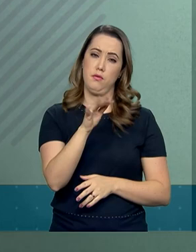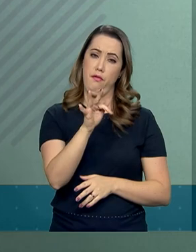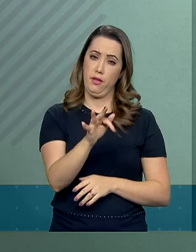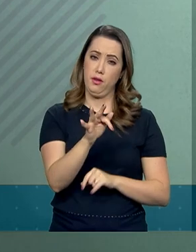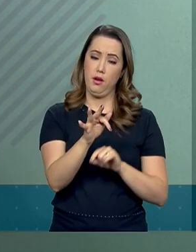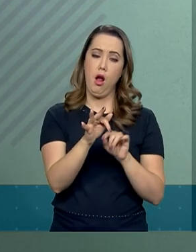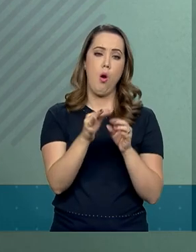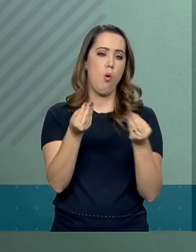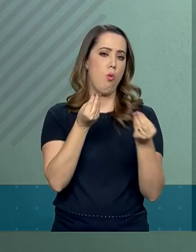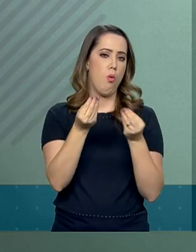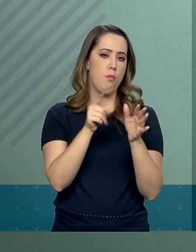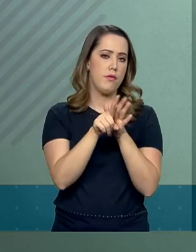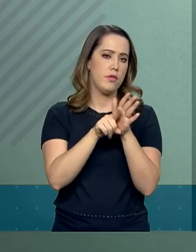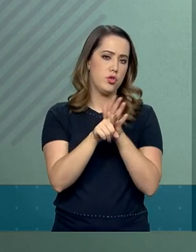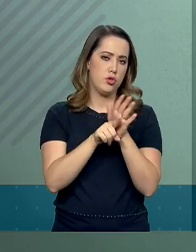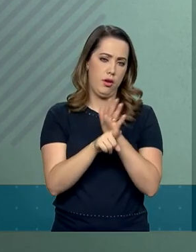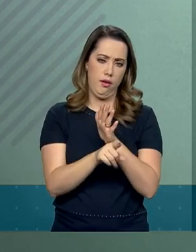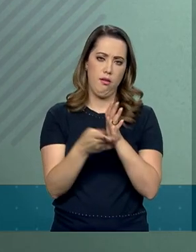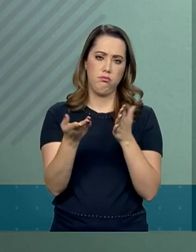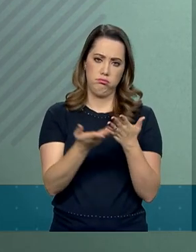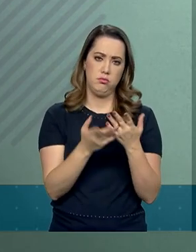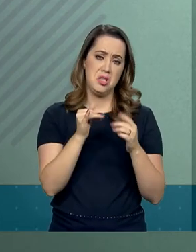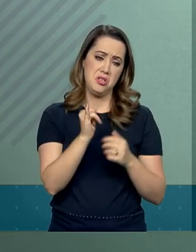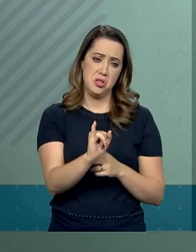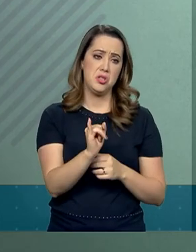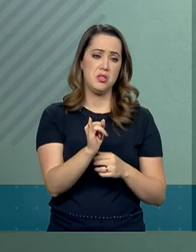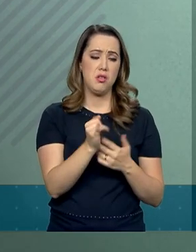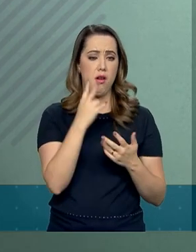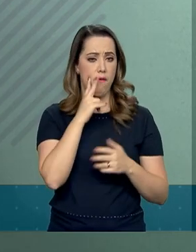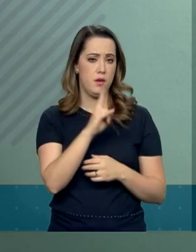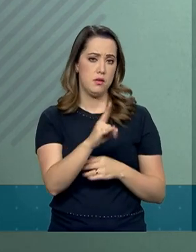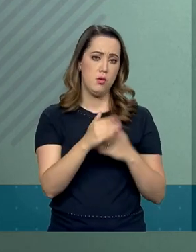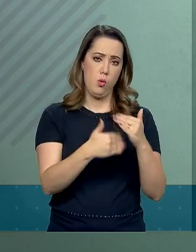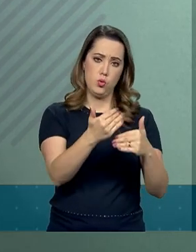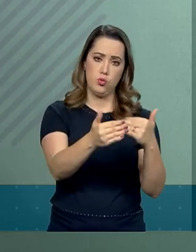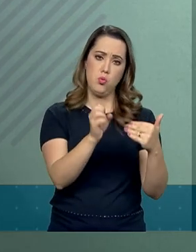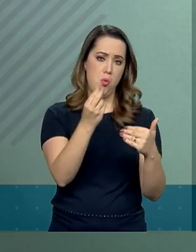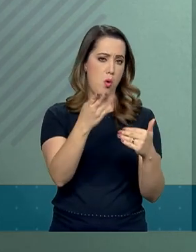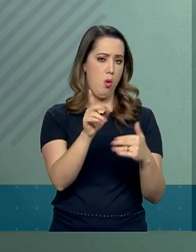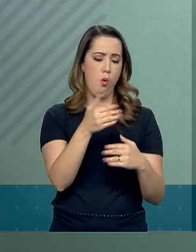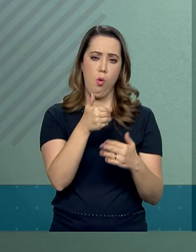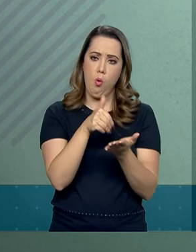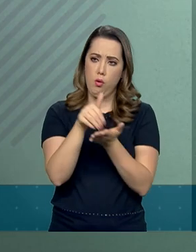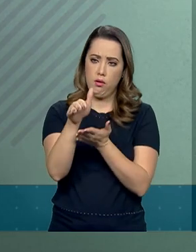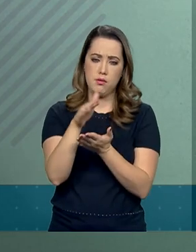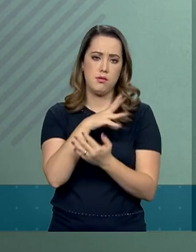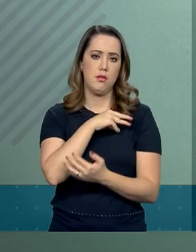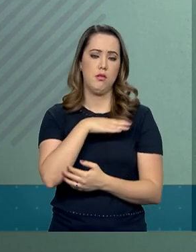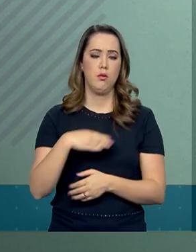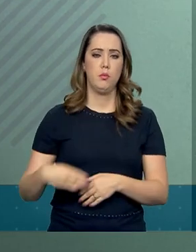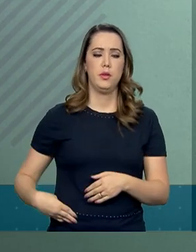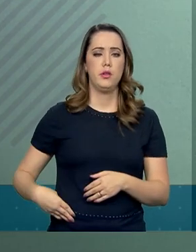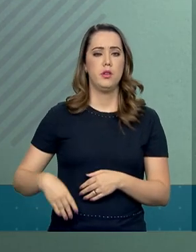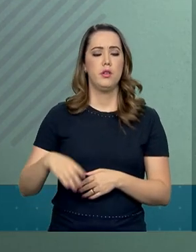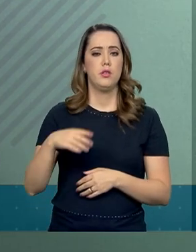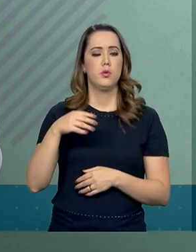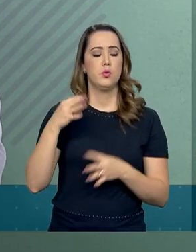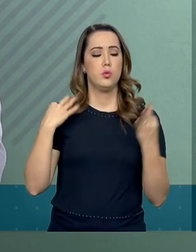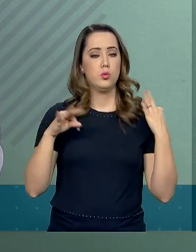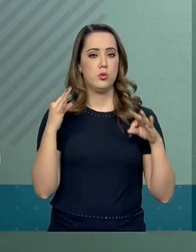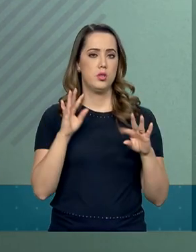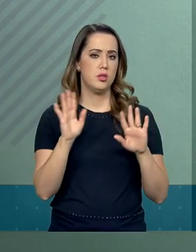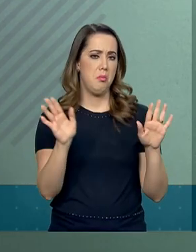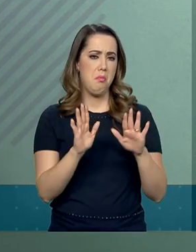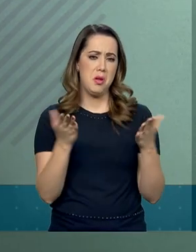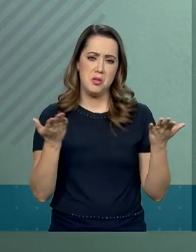manutenção mas este não é um tema que está desejando perpassando pelo presidente neste momento é com relação